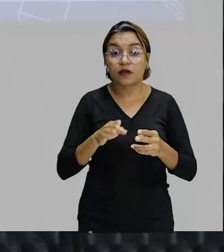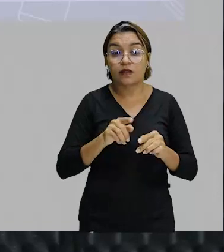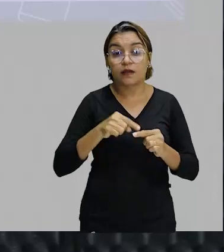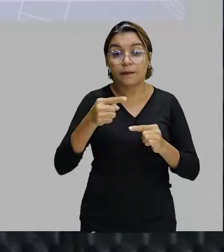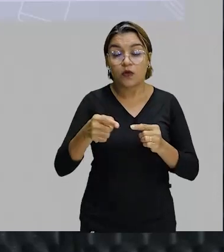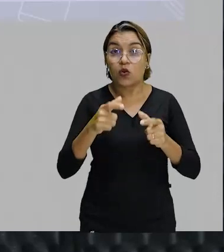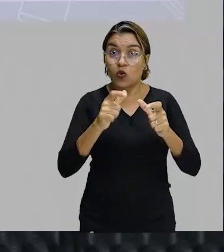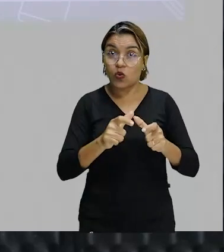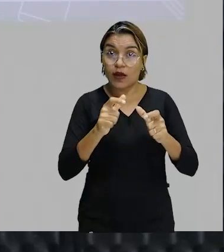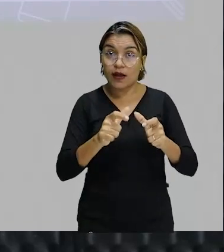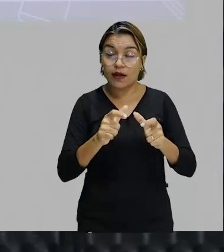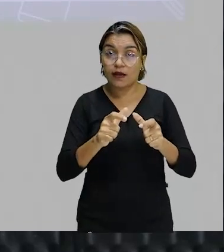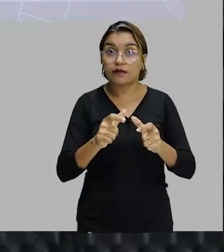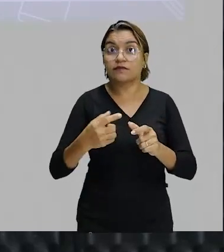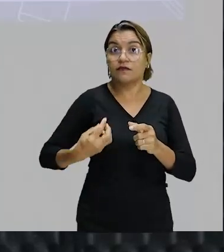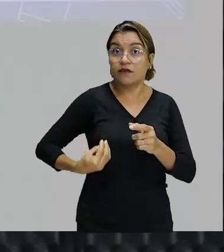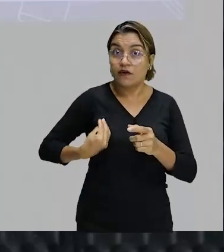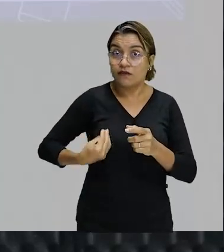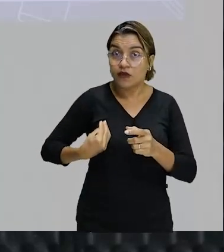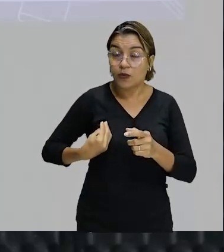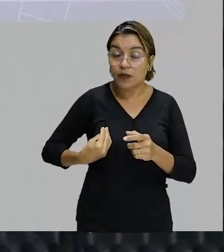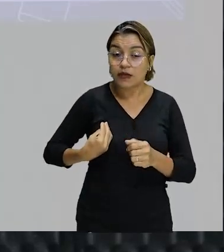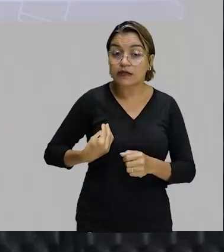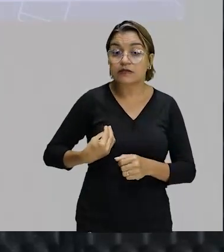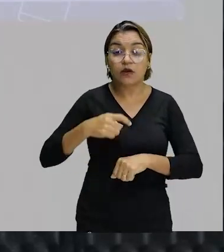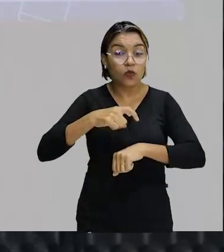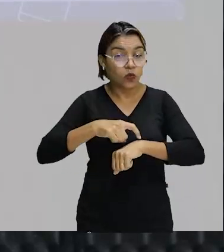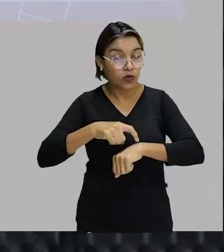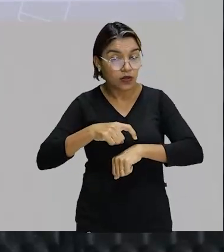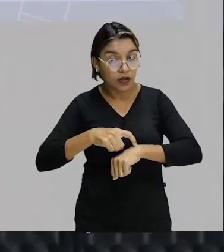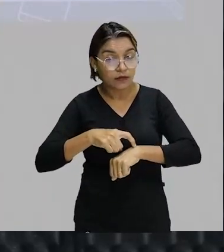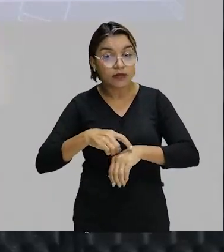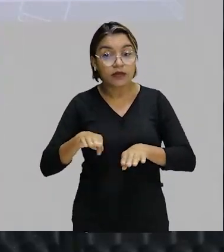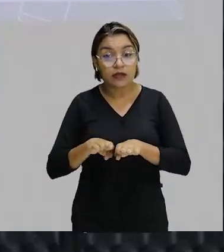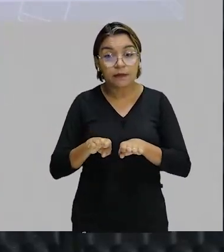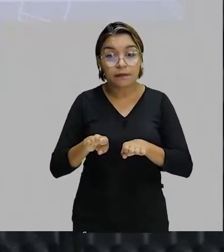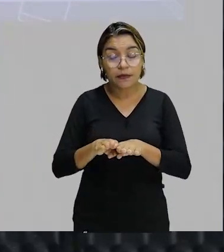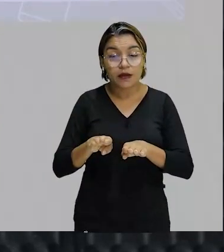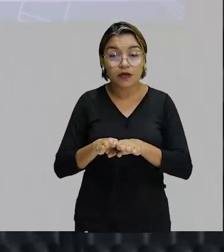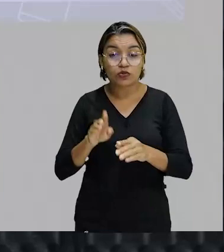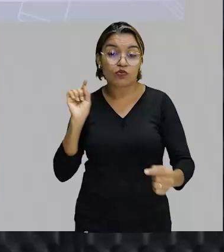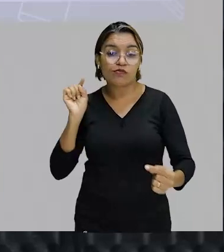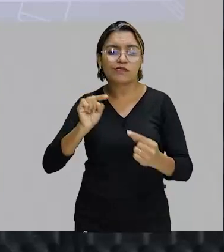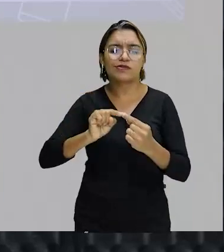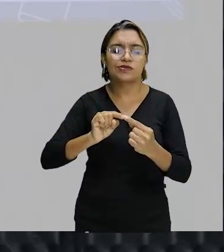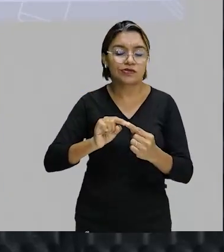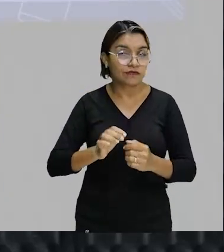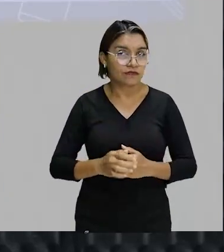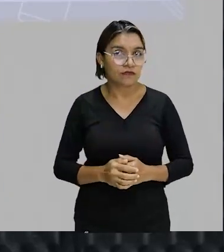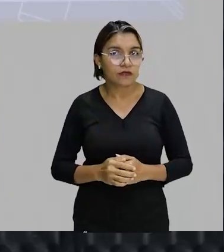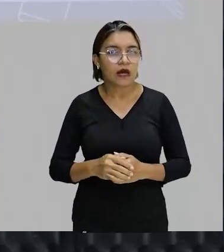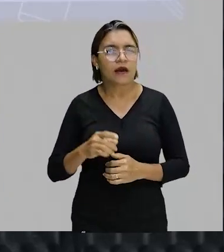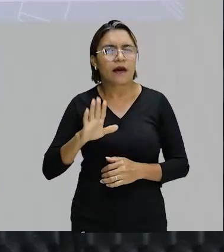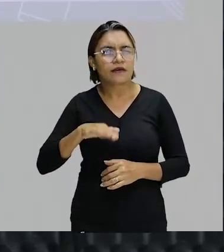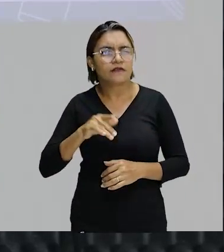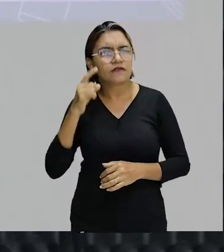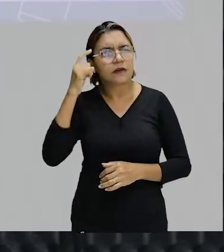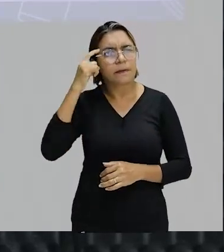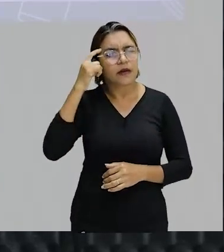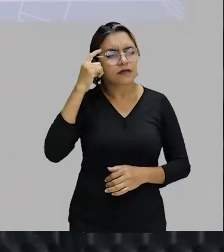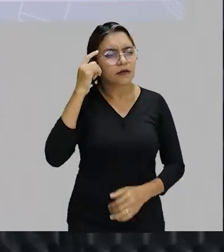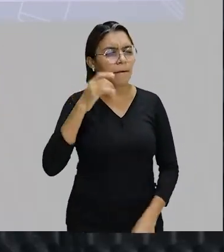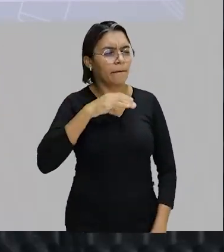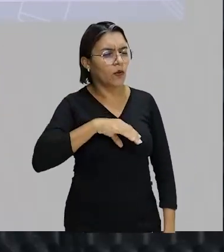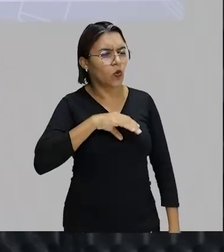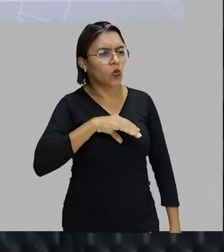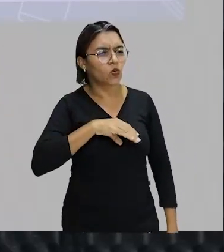o de lugar, o de frequência, o de tempo e de propósito. Por isso que, às vezes, quando você pensa alguma coisa em português